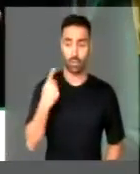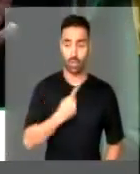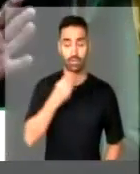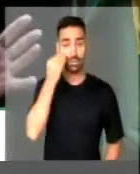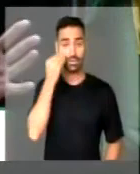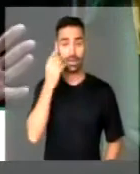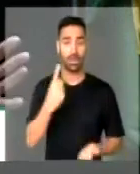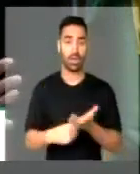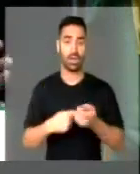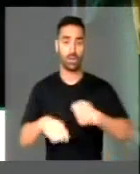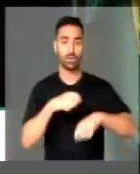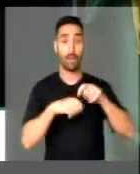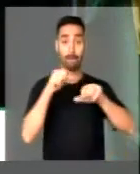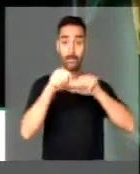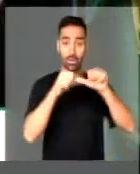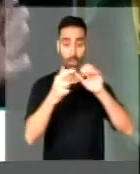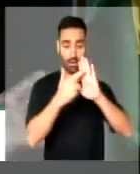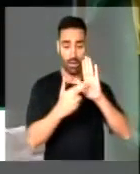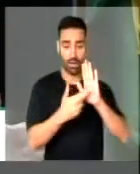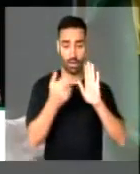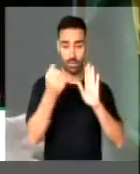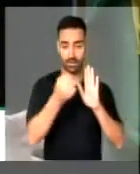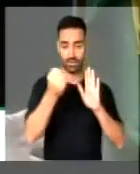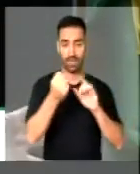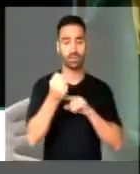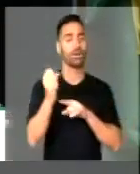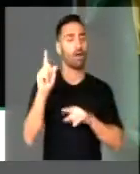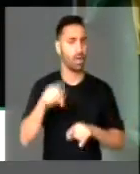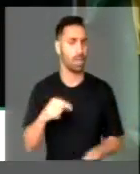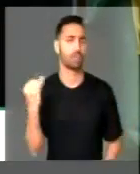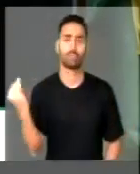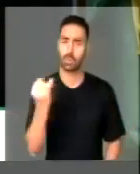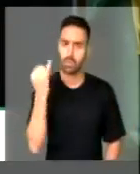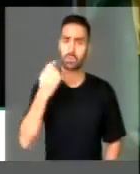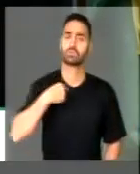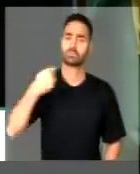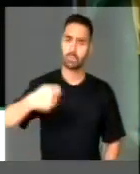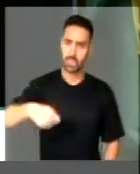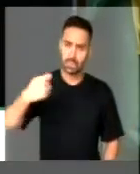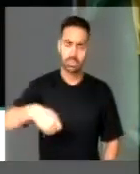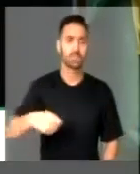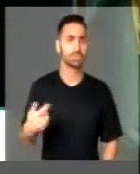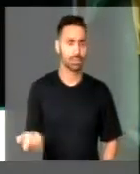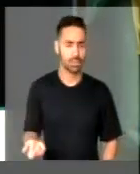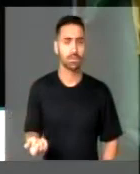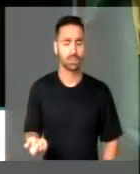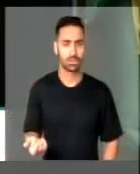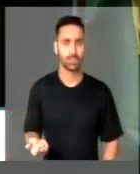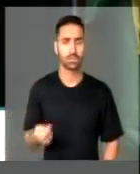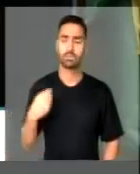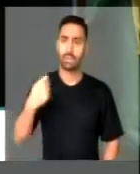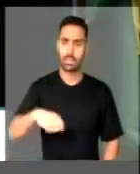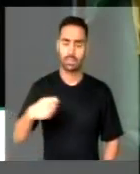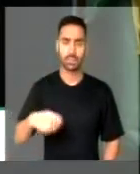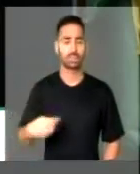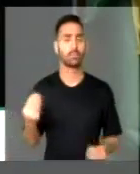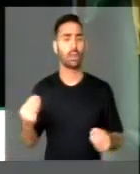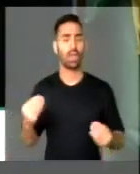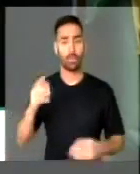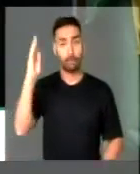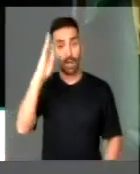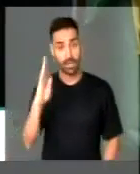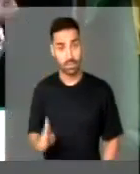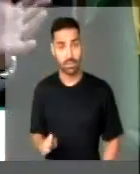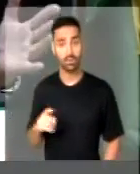A reforma da Previdência, ela é de extrema importância, ela é necessária, ela precisa para que o